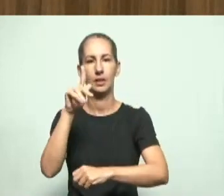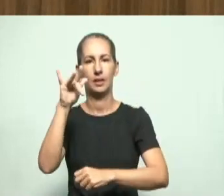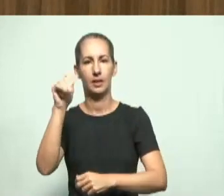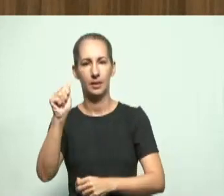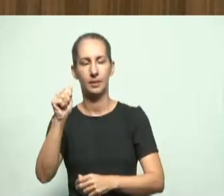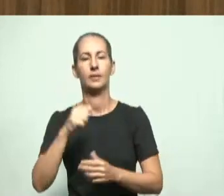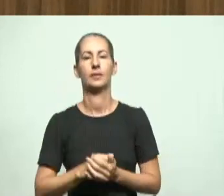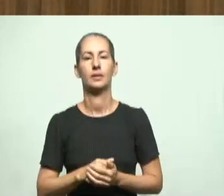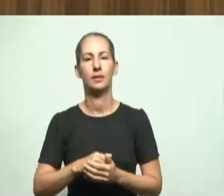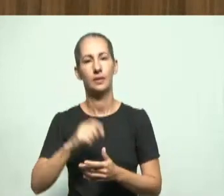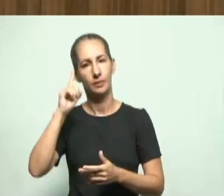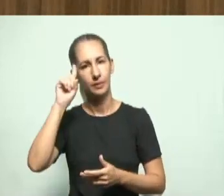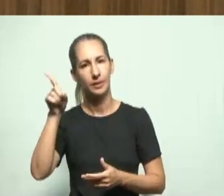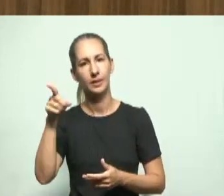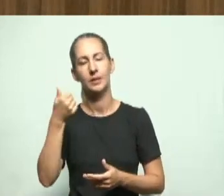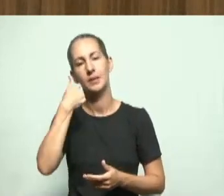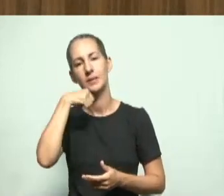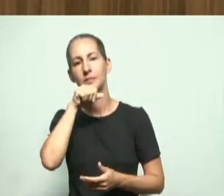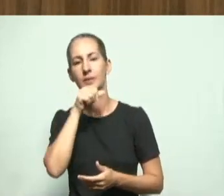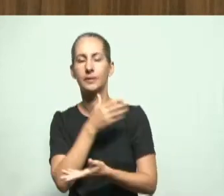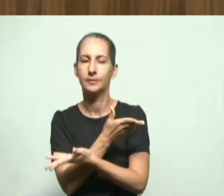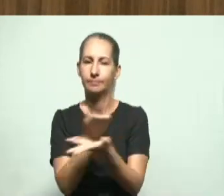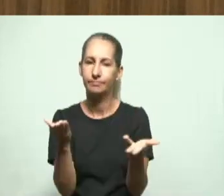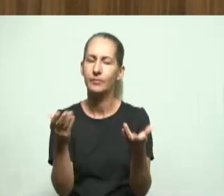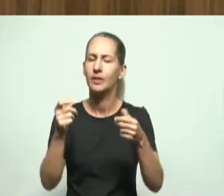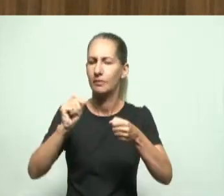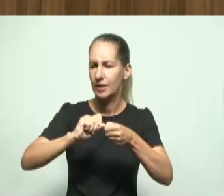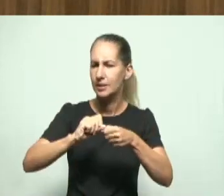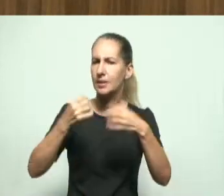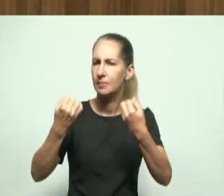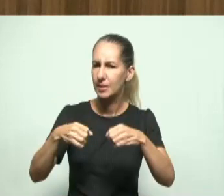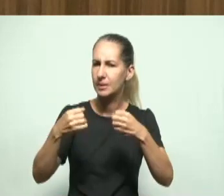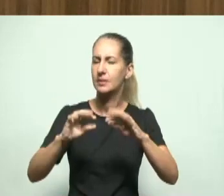para o Dia das Mães. É isso que a gente tem que fazer.